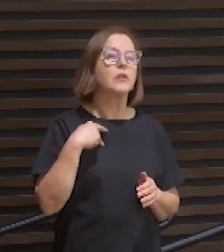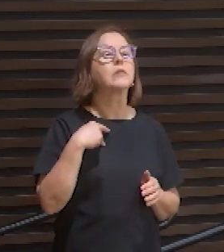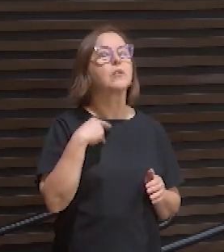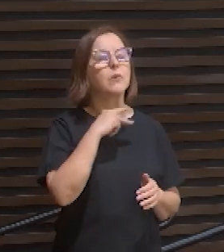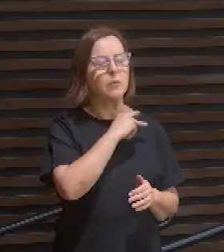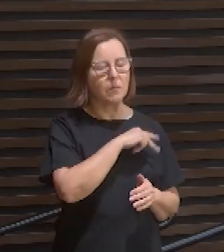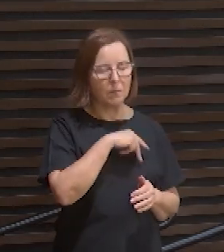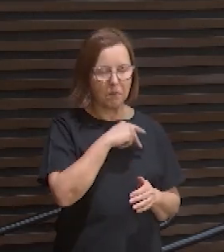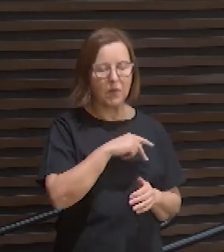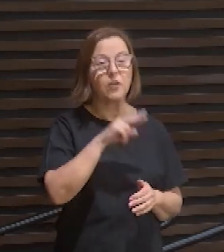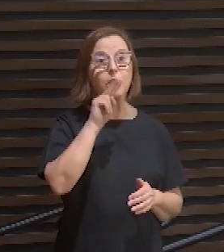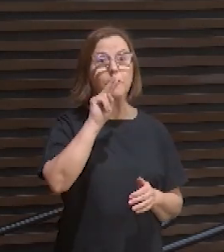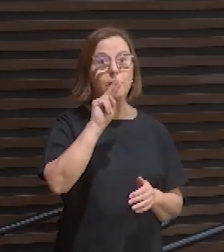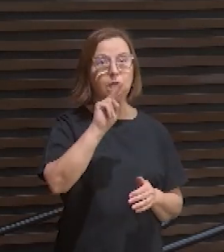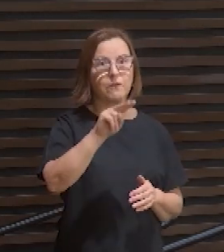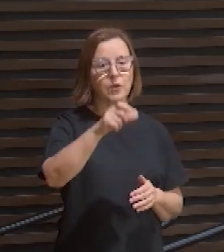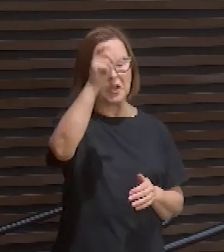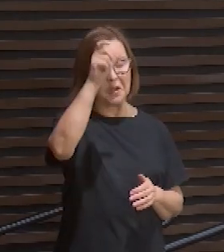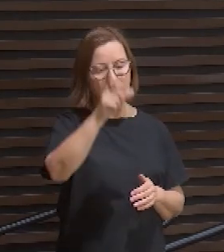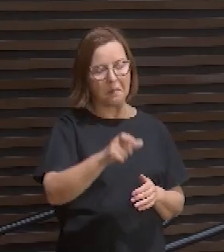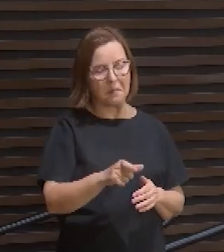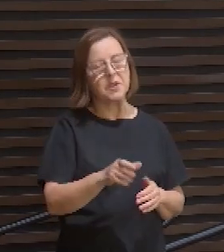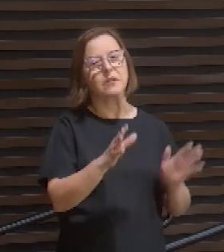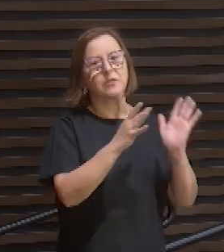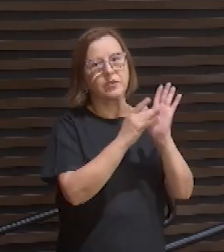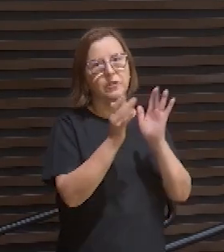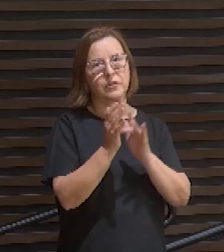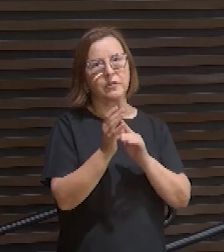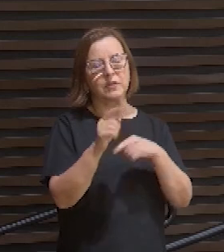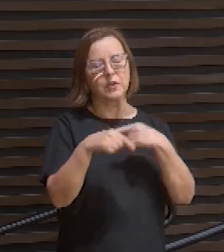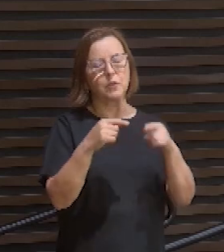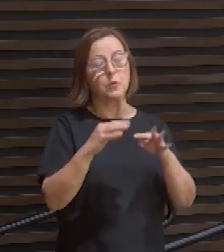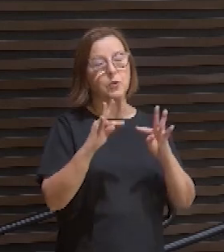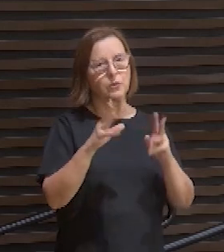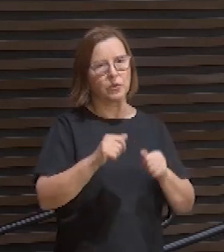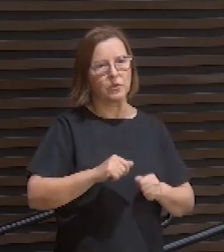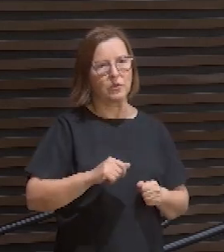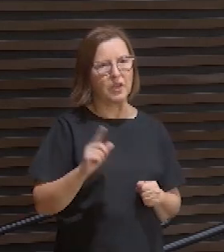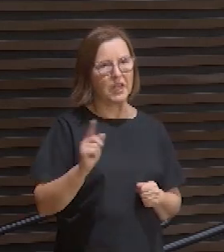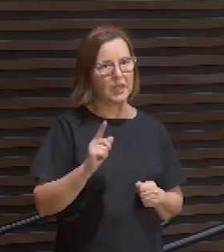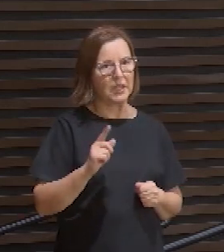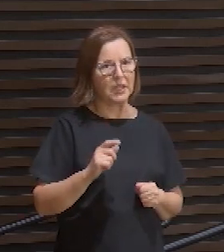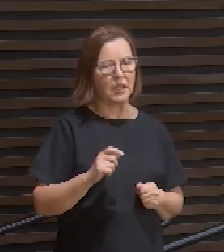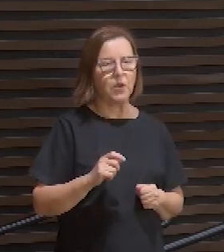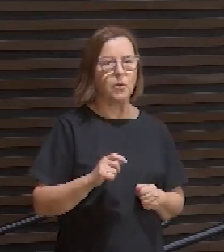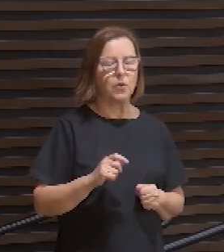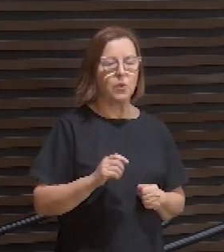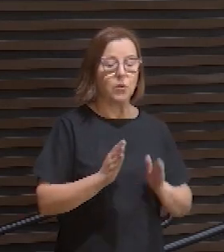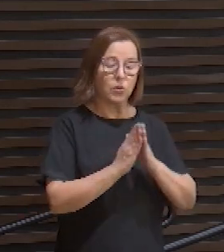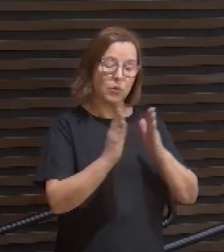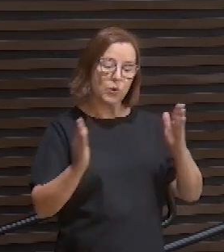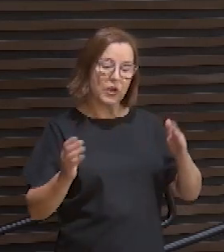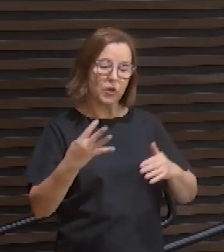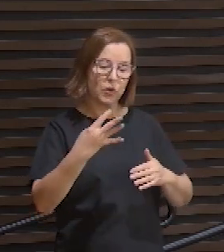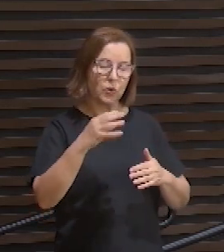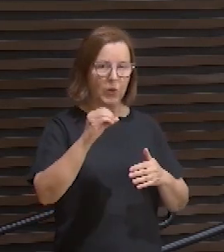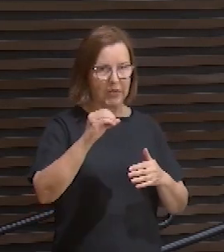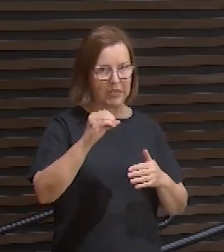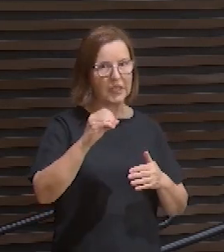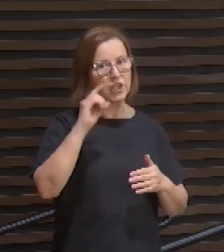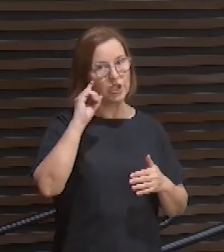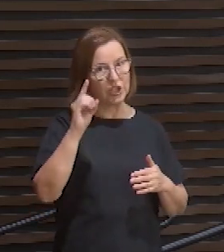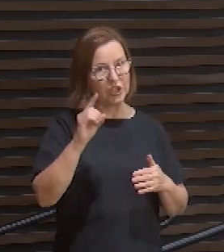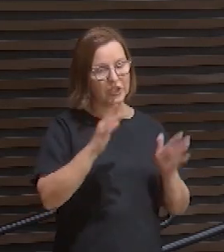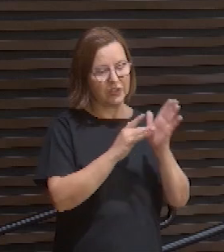Jesus, depois de todos. Não foi durante os 40 dias que Jesus esteve aqui, foi depois da sua